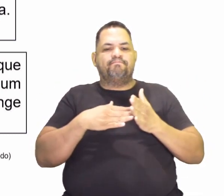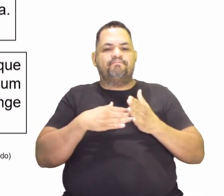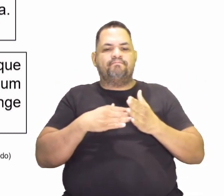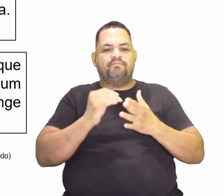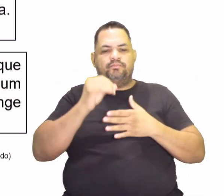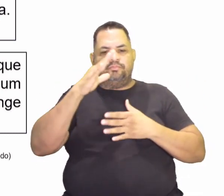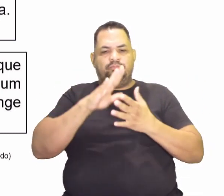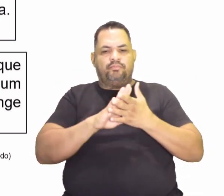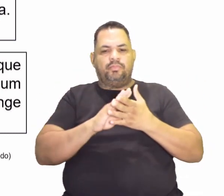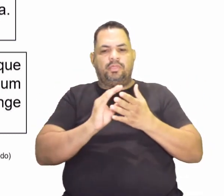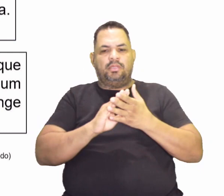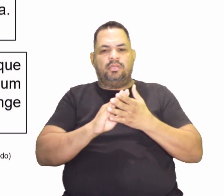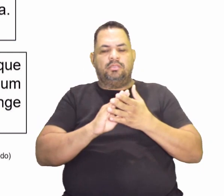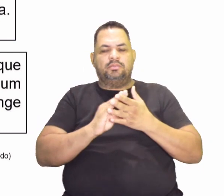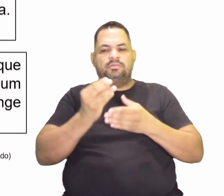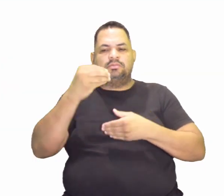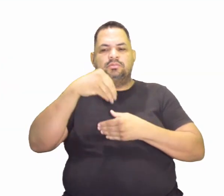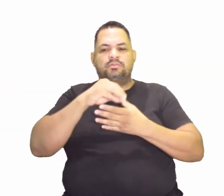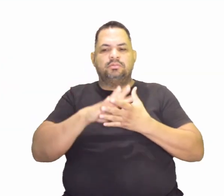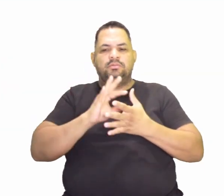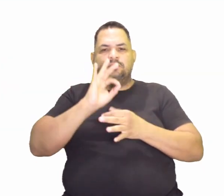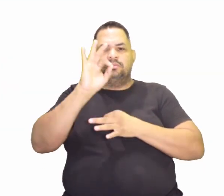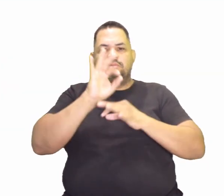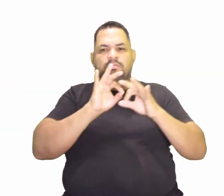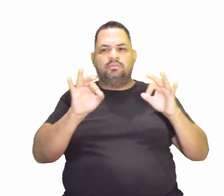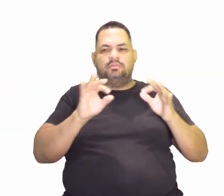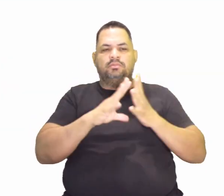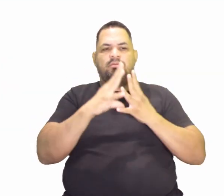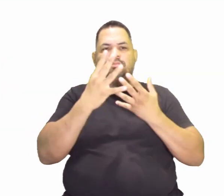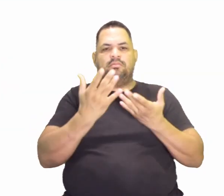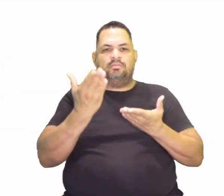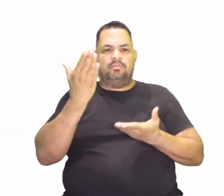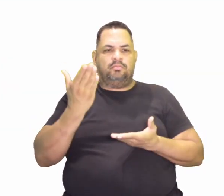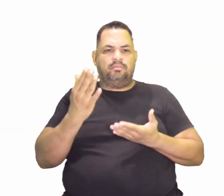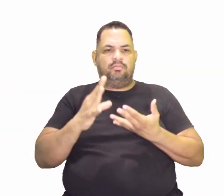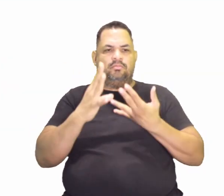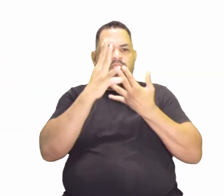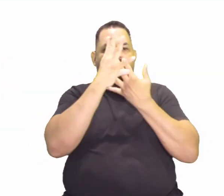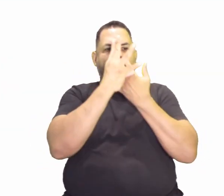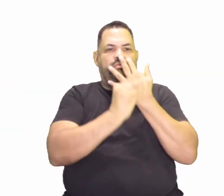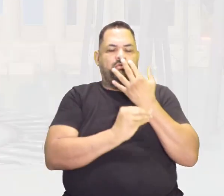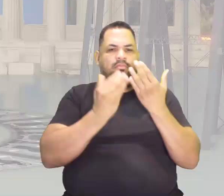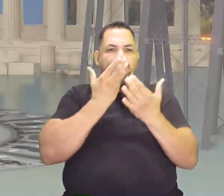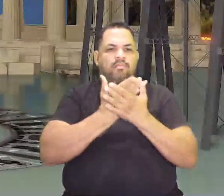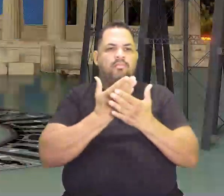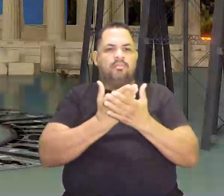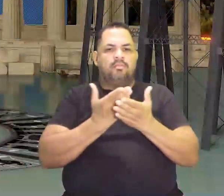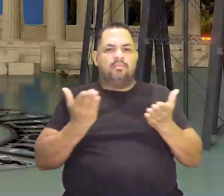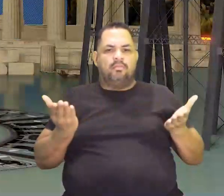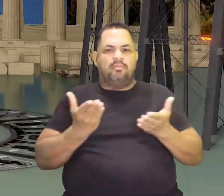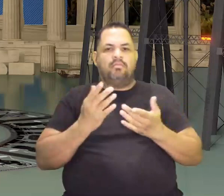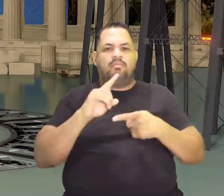a determinados compostos do conhecimento, que é a questão da geometria. Então tá aí a nossa aulinha de hoje,